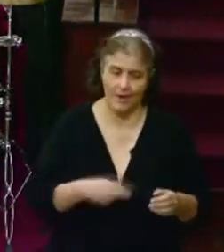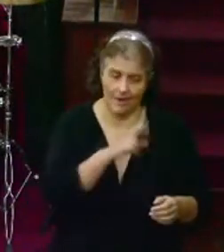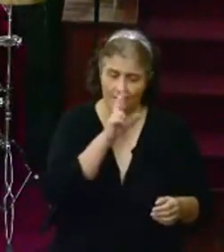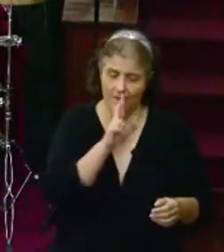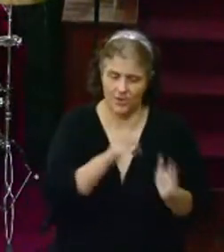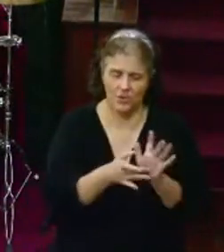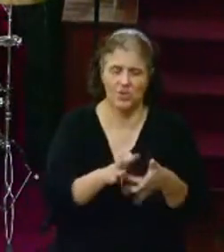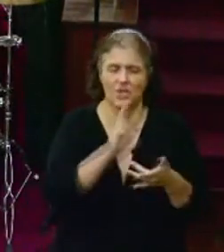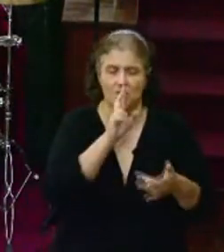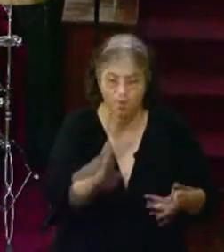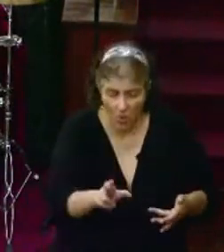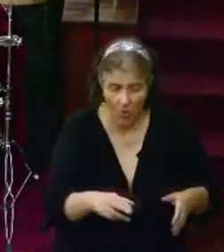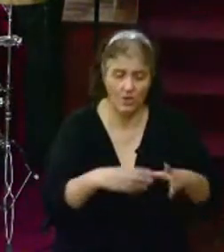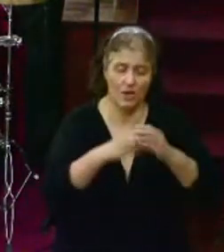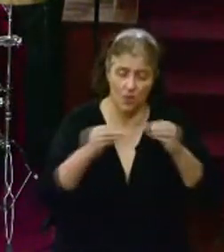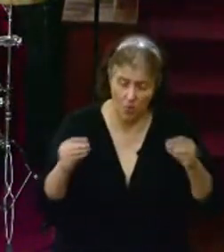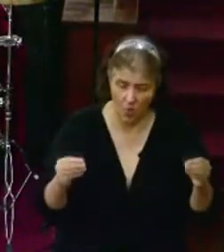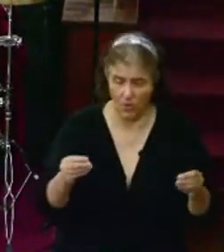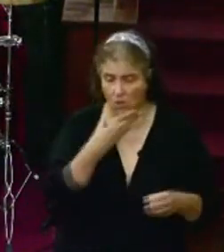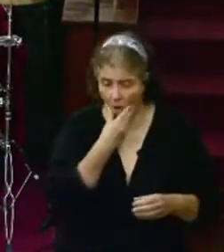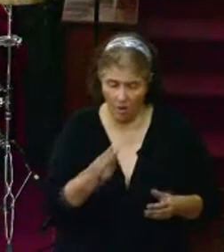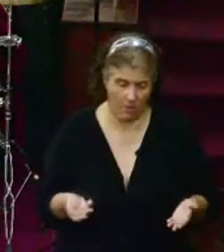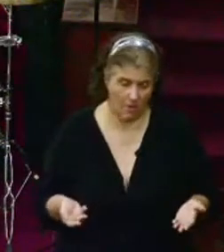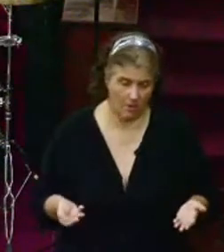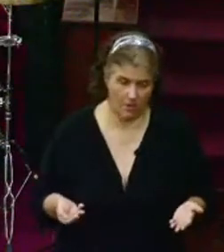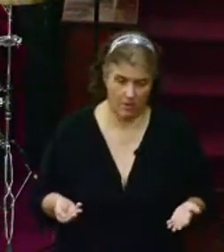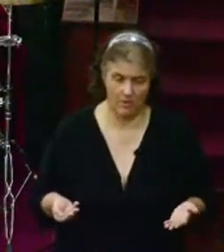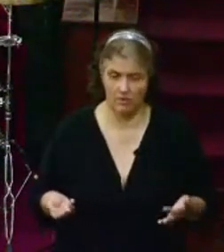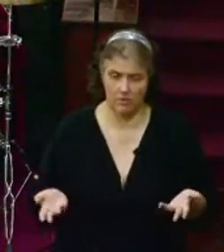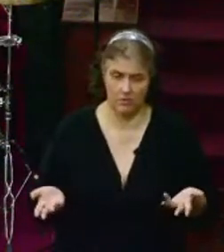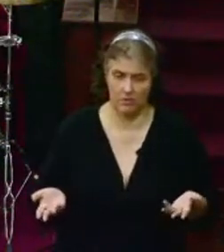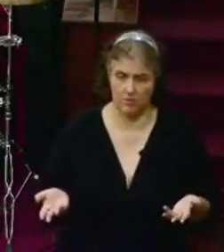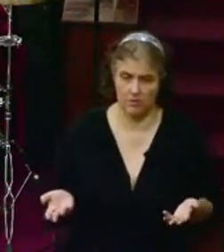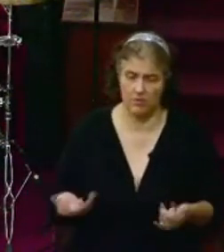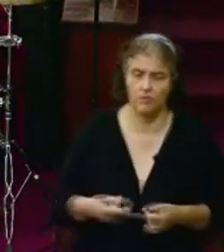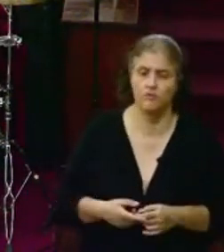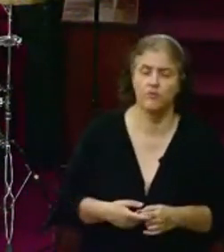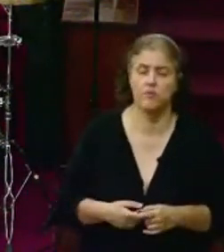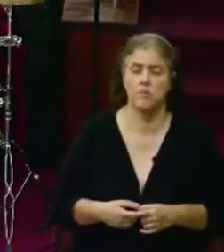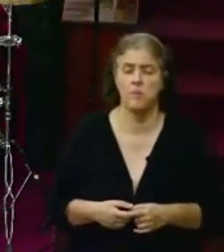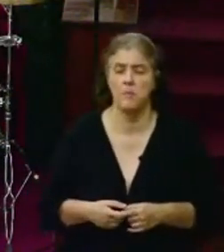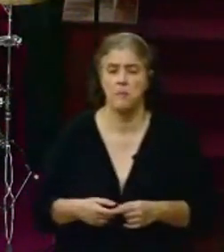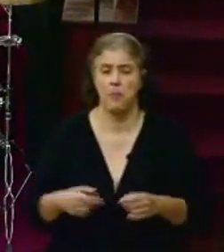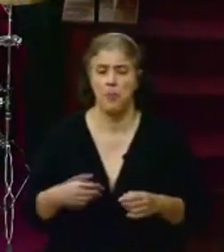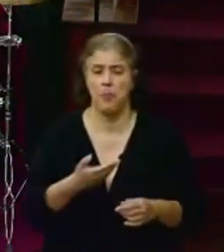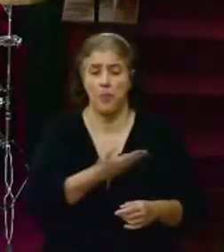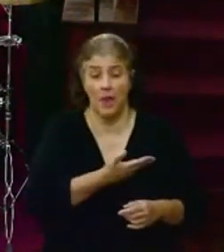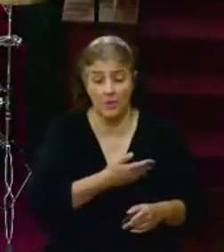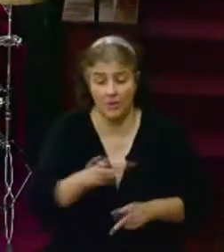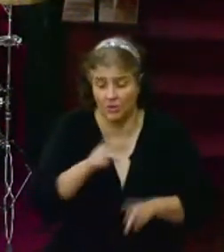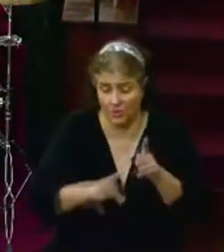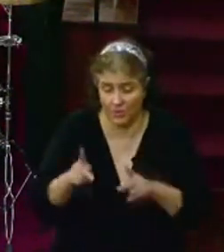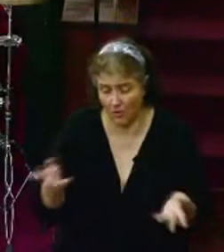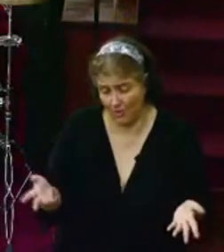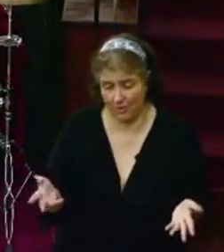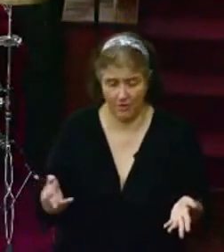clamor? Ele tem testemunhas, pessoas estão dizendo para Jesus, faz isso por ele, Senhor. Ele é amigo do povo,